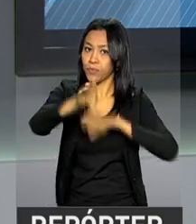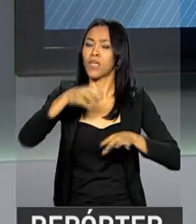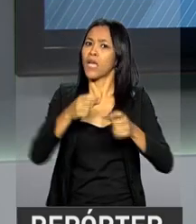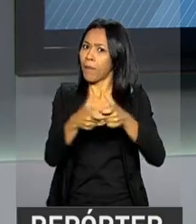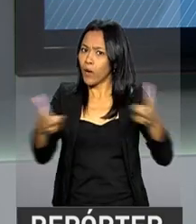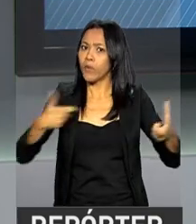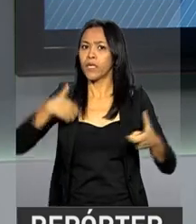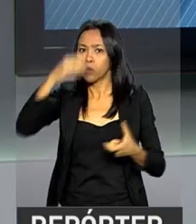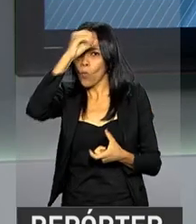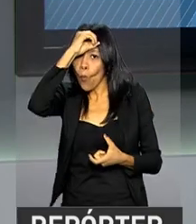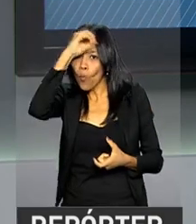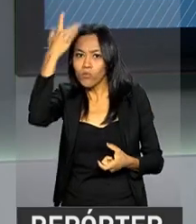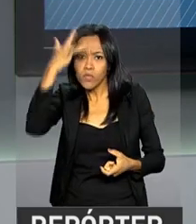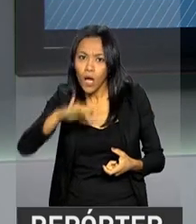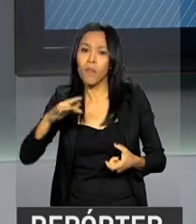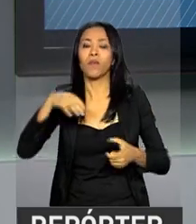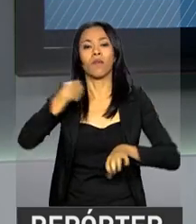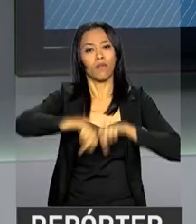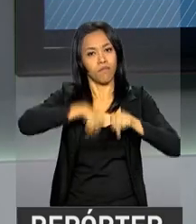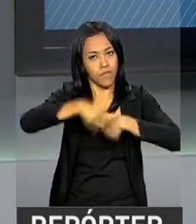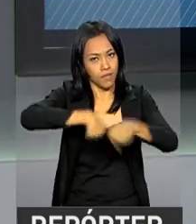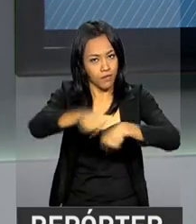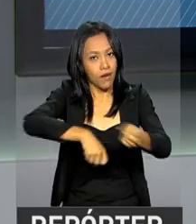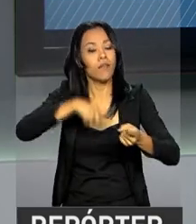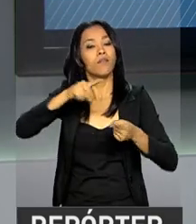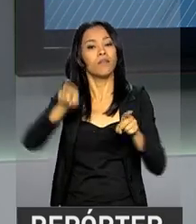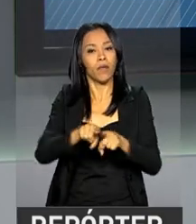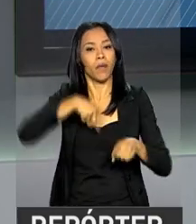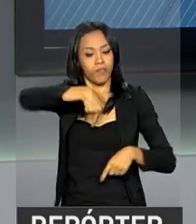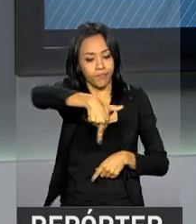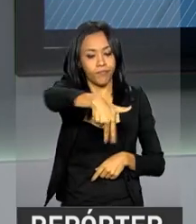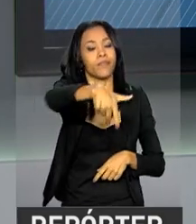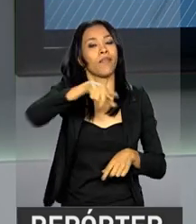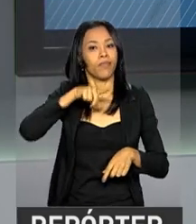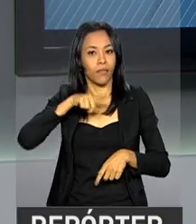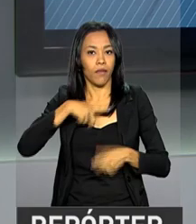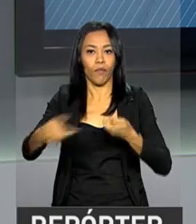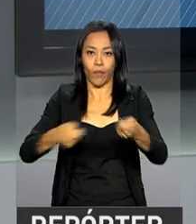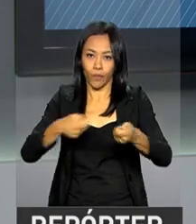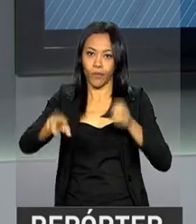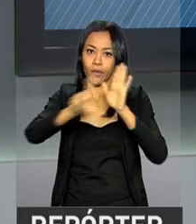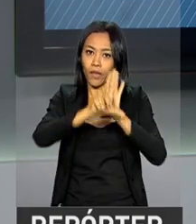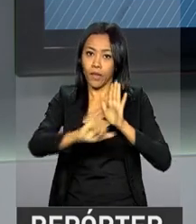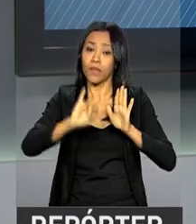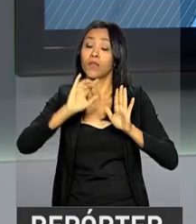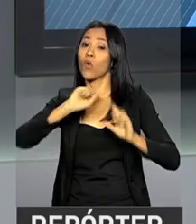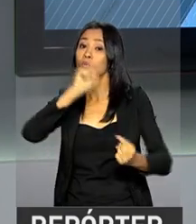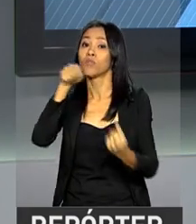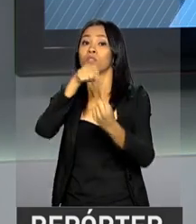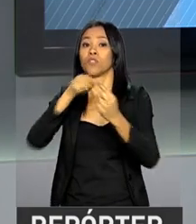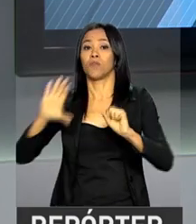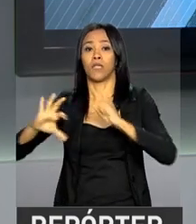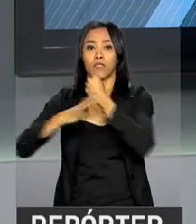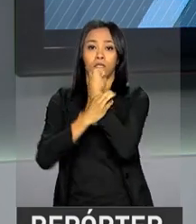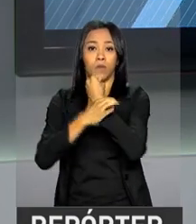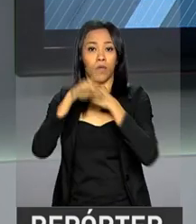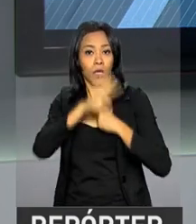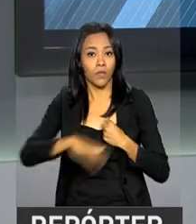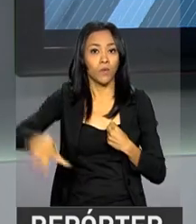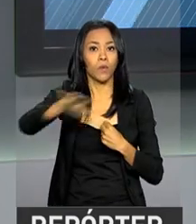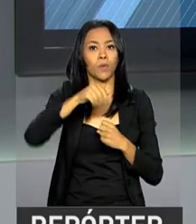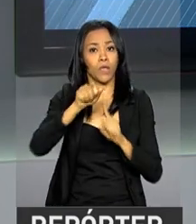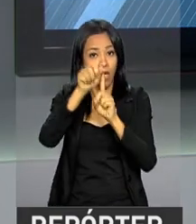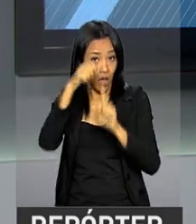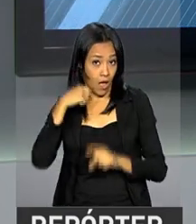pedestres e ciclistas também tem a circulação controlada por leis tudo para garantir a segurança de todos ea partir de abril do próximo